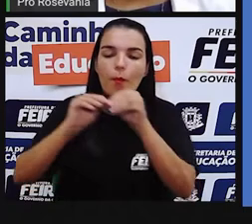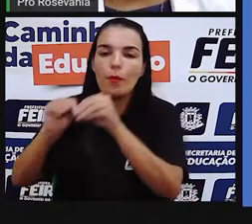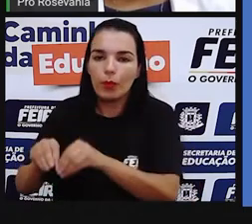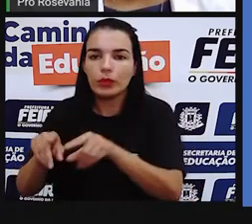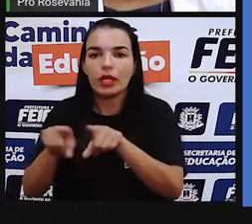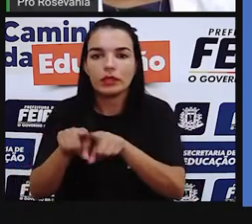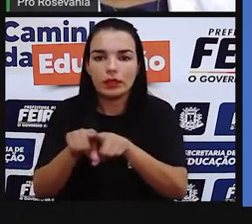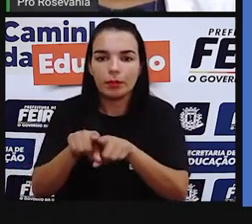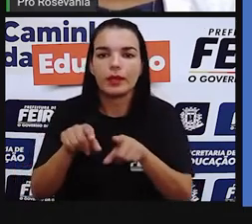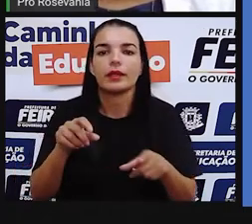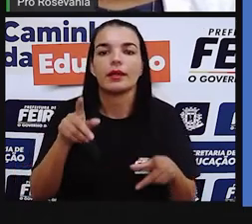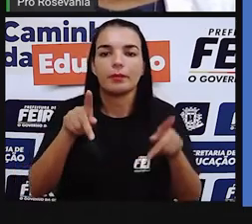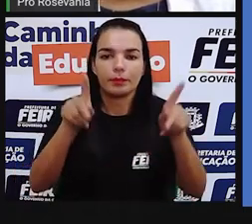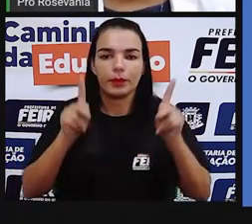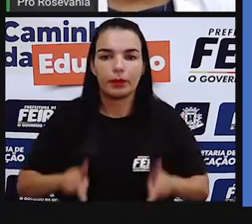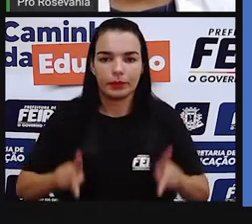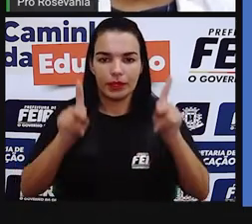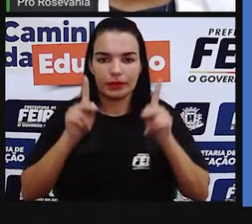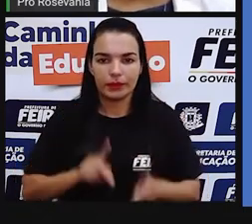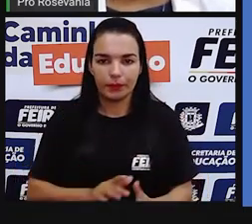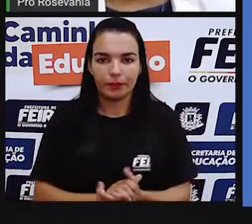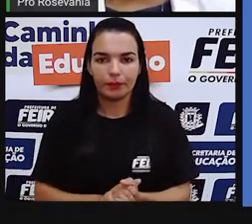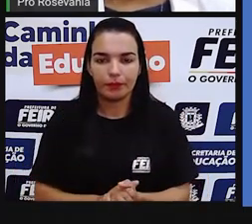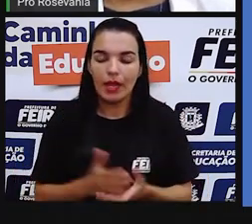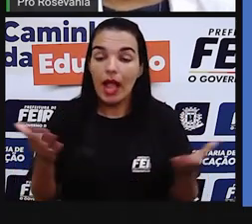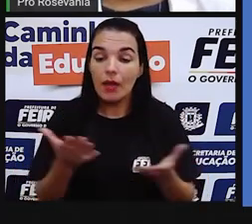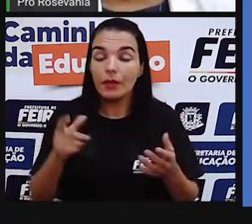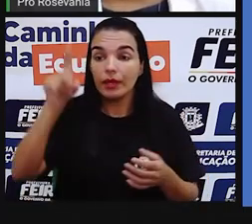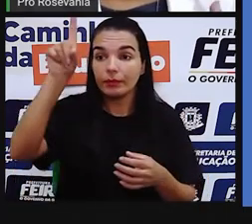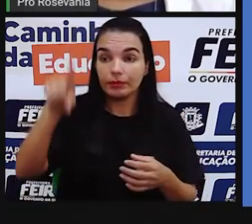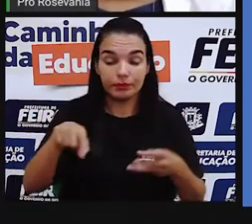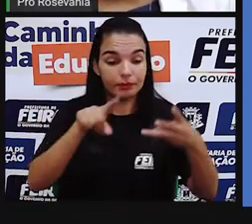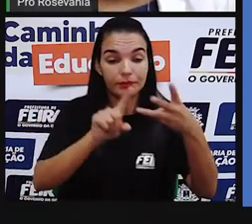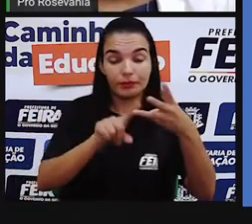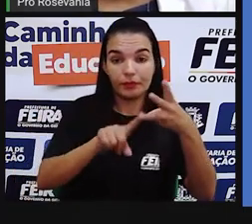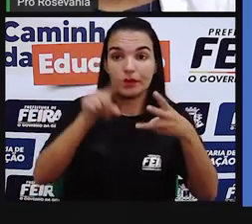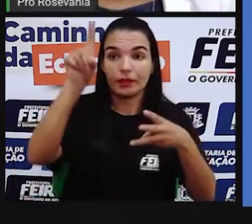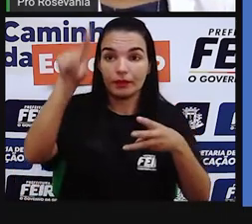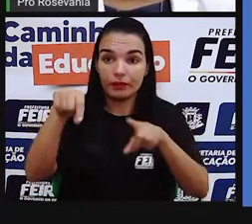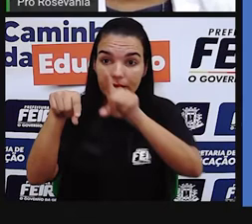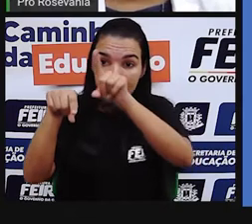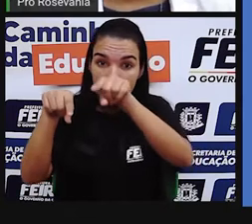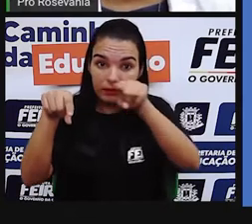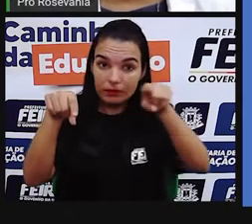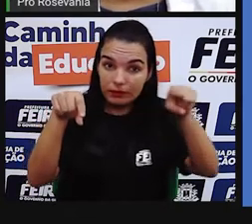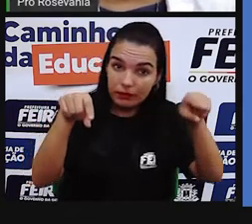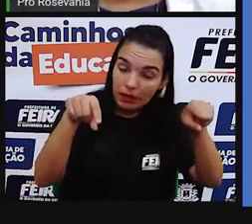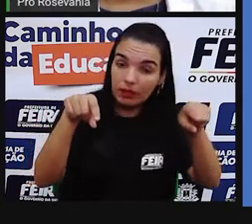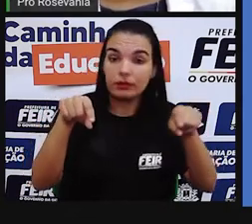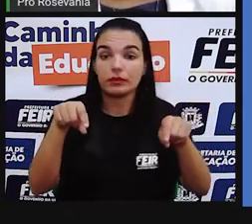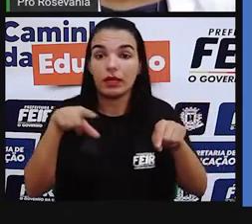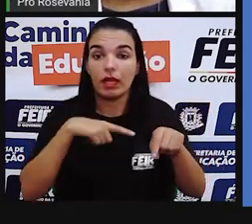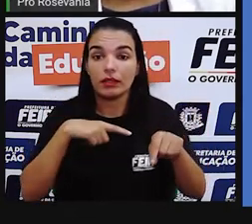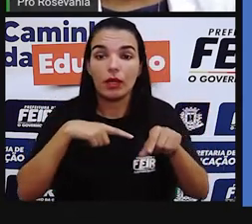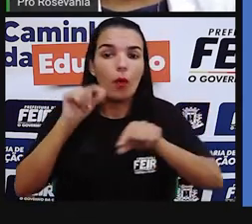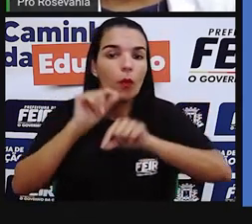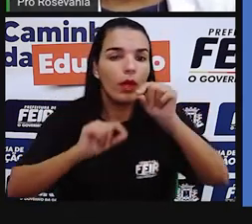Em estatística, define-se população como conjunto de todos os elementos ou resultados